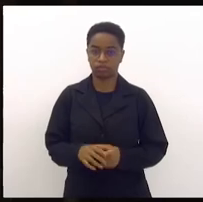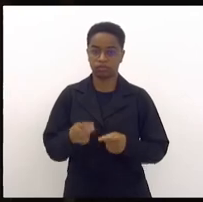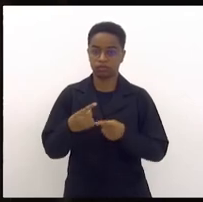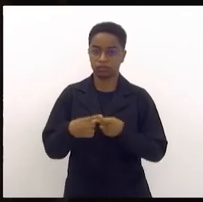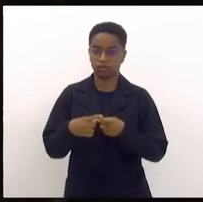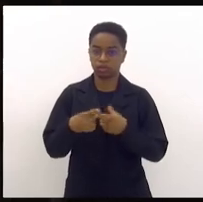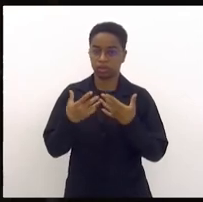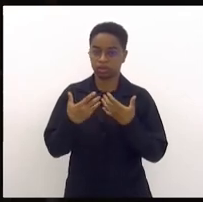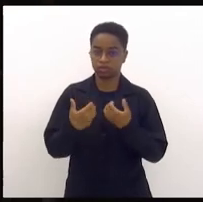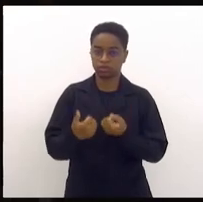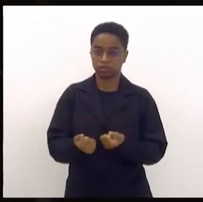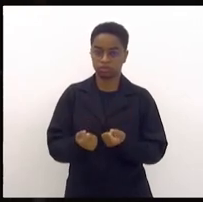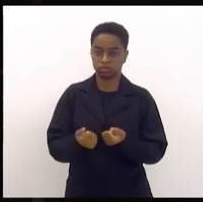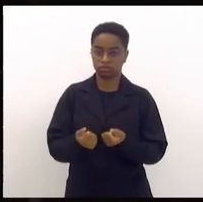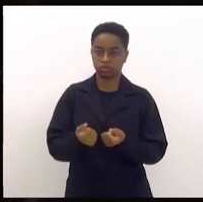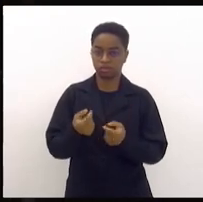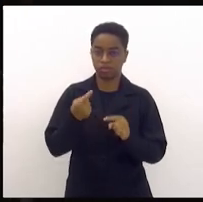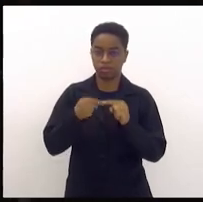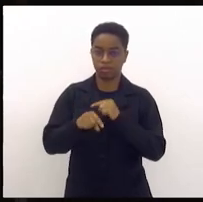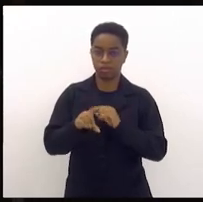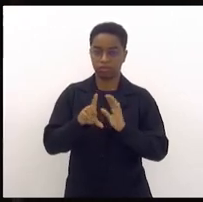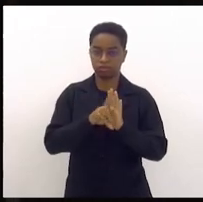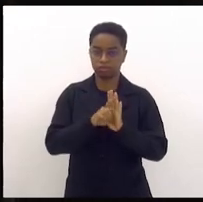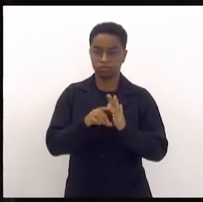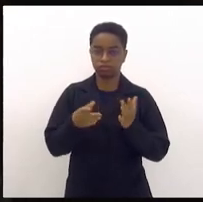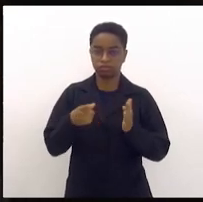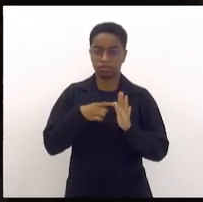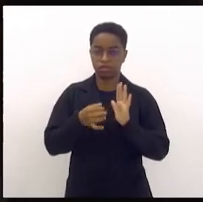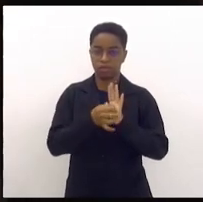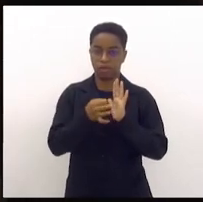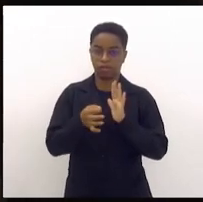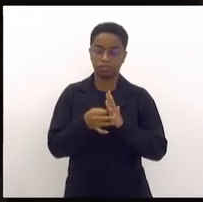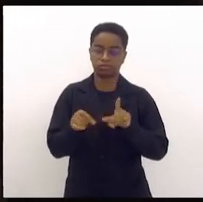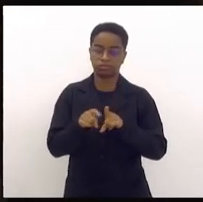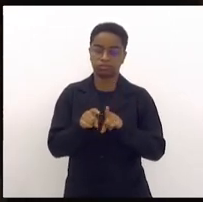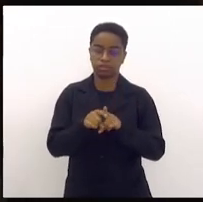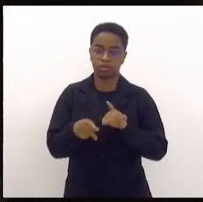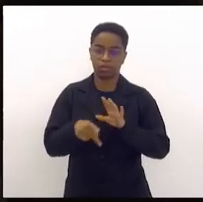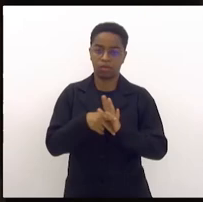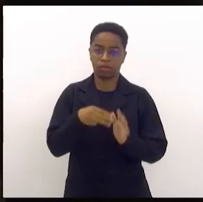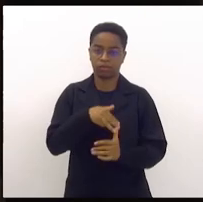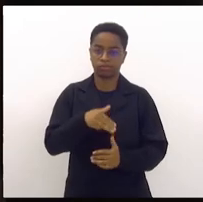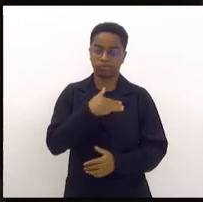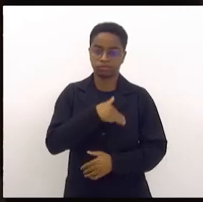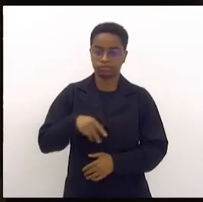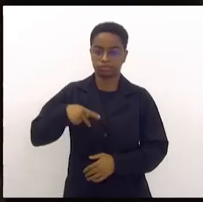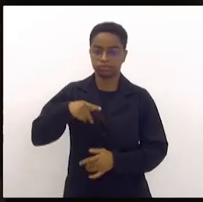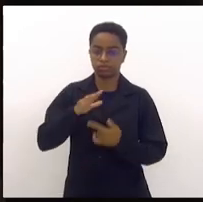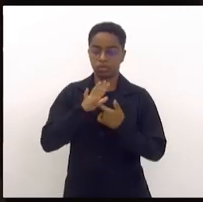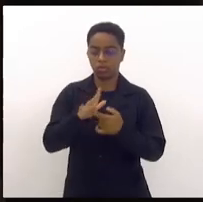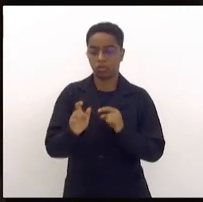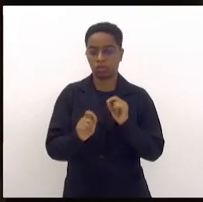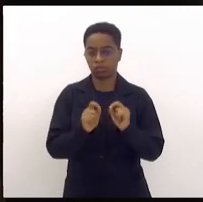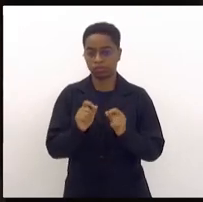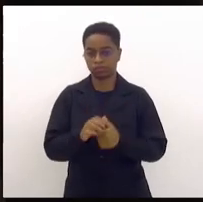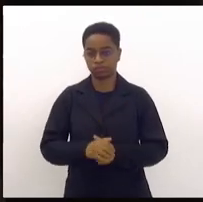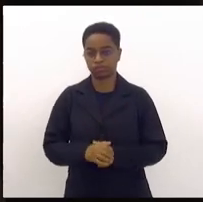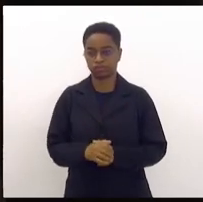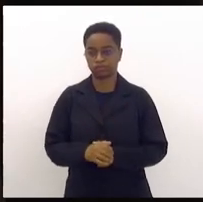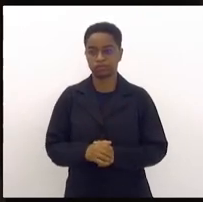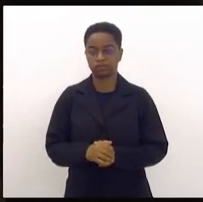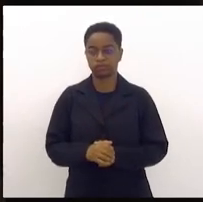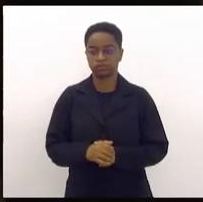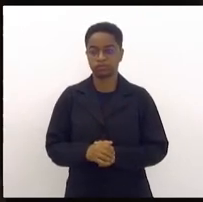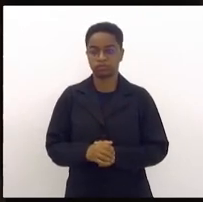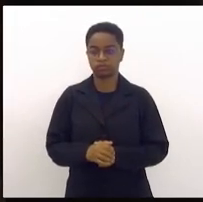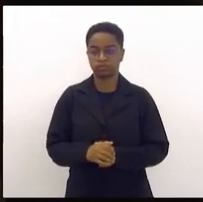de forma ilegal. E aí tem um parecer do Ministério Público aqui, que diz o seguinte: foram